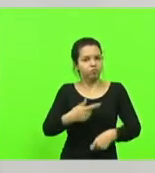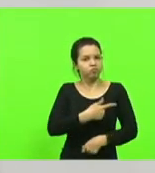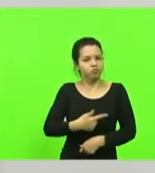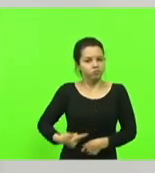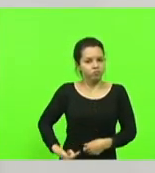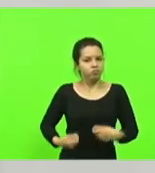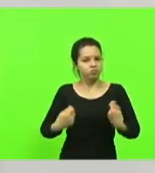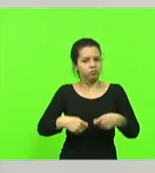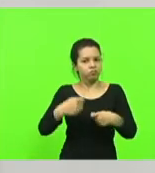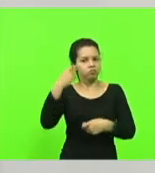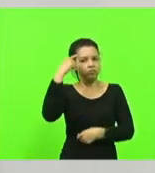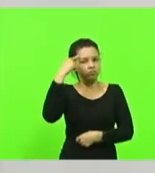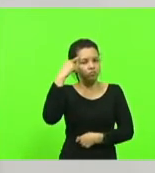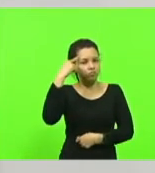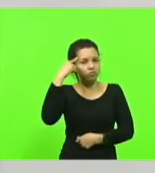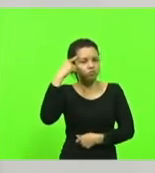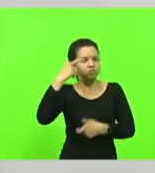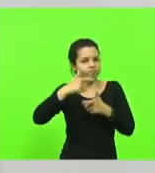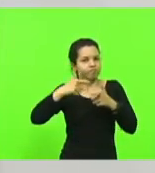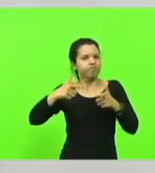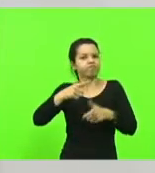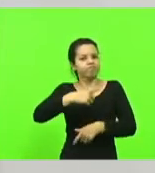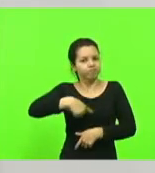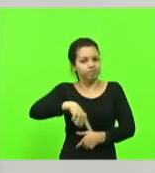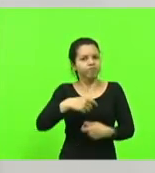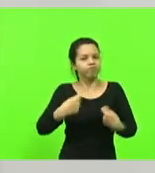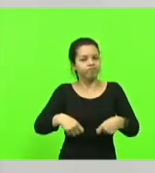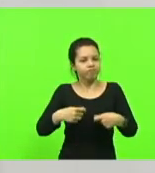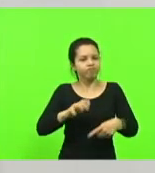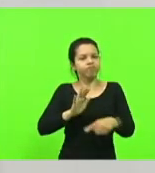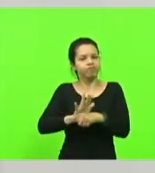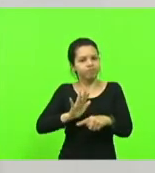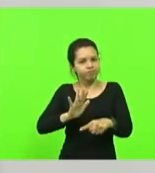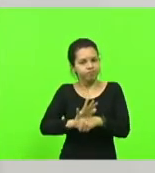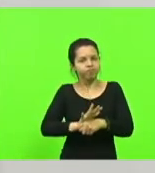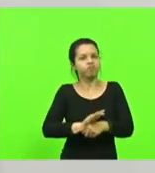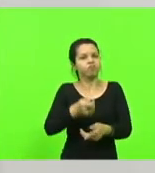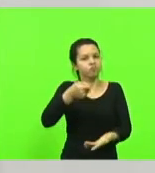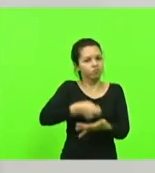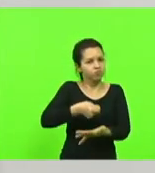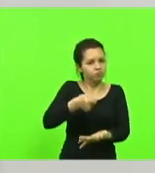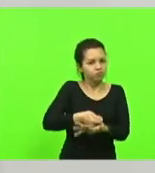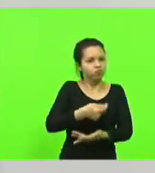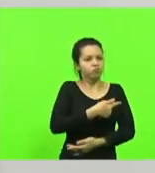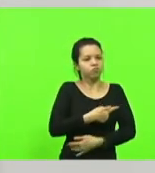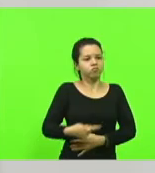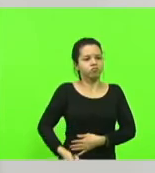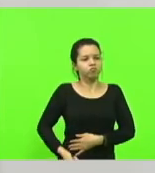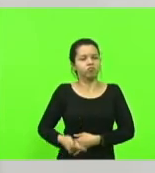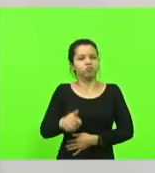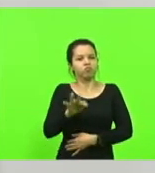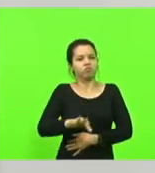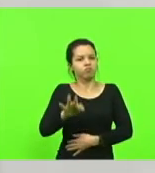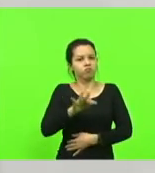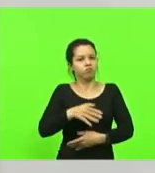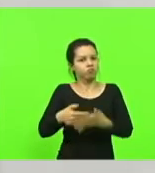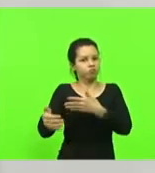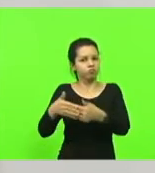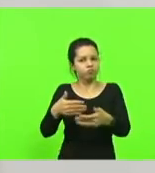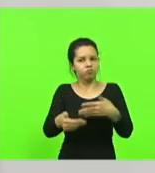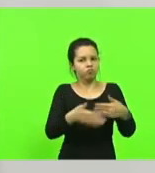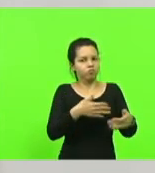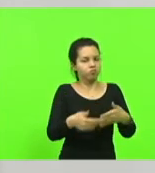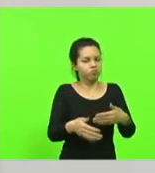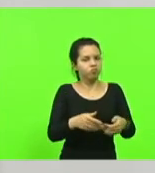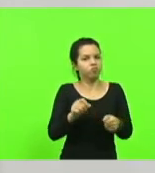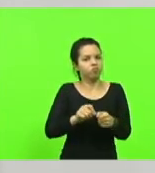pensar grande, nós todos temos que auxiliar e cobrar do governo federal, seja quem for, que faça,